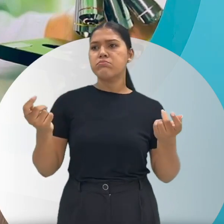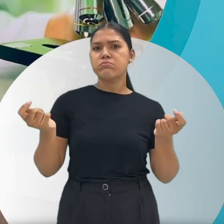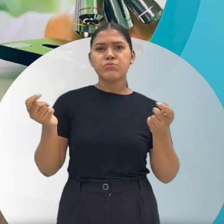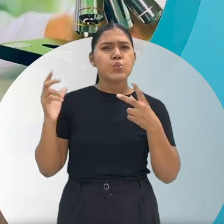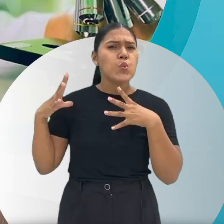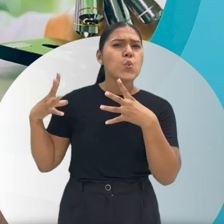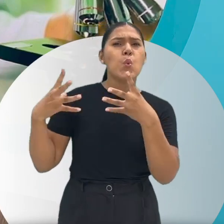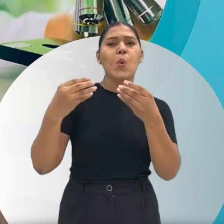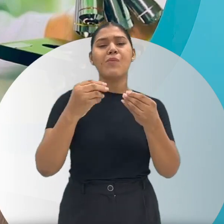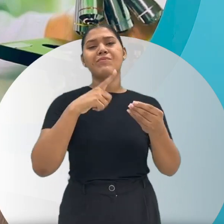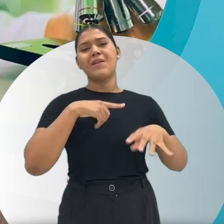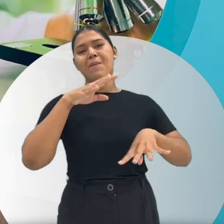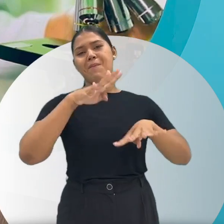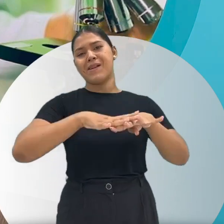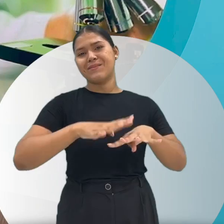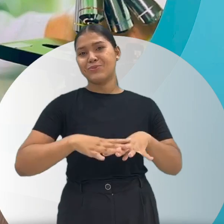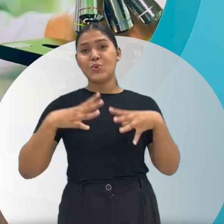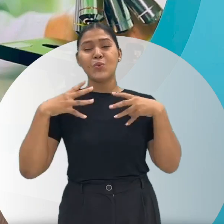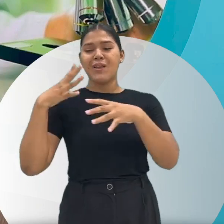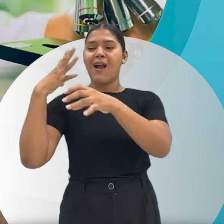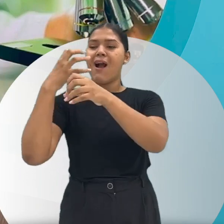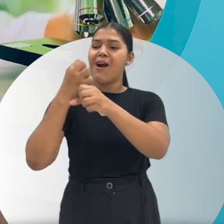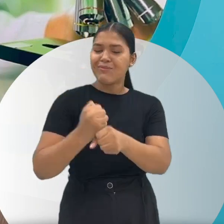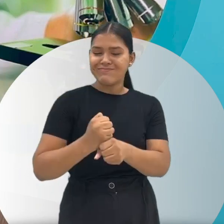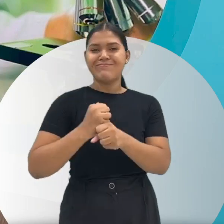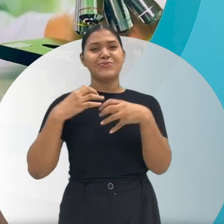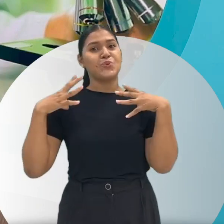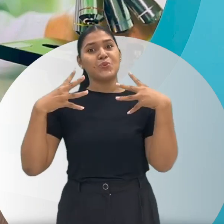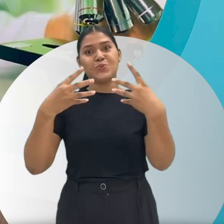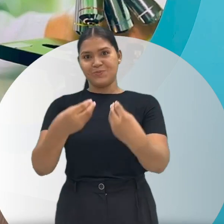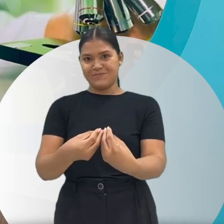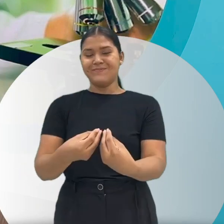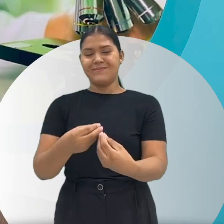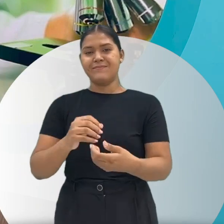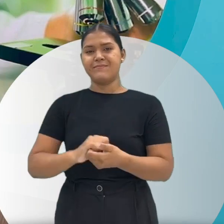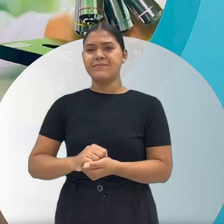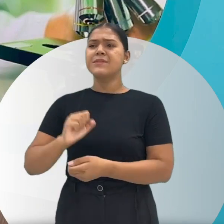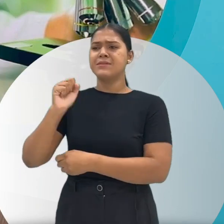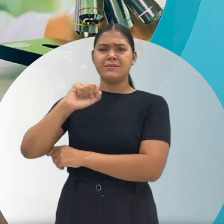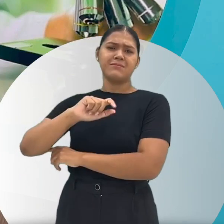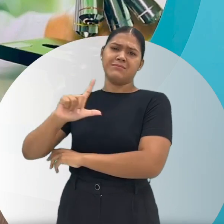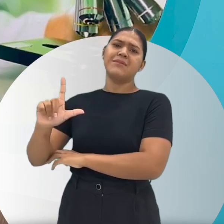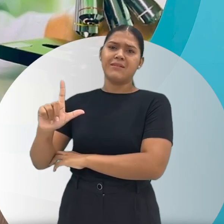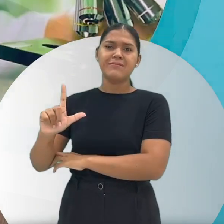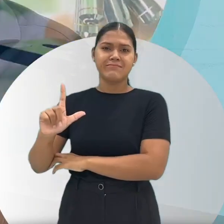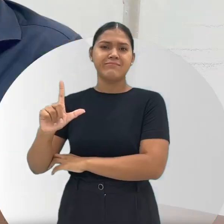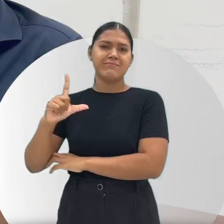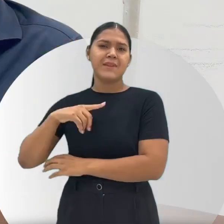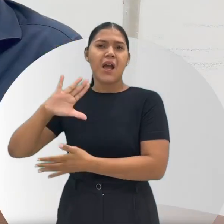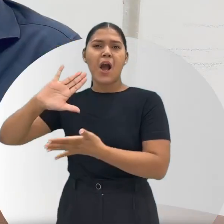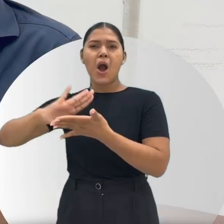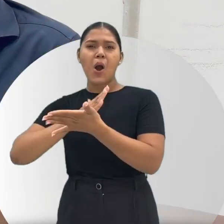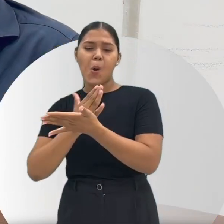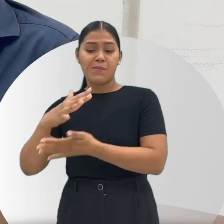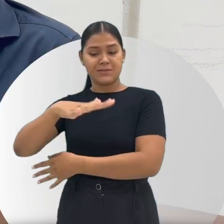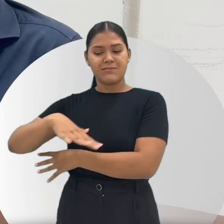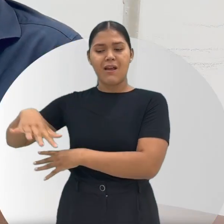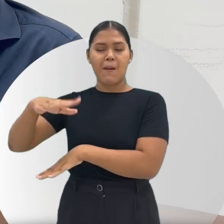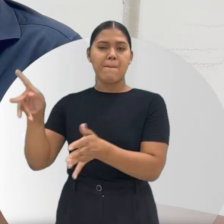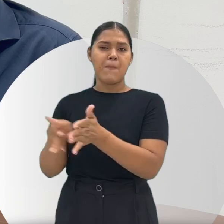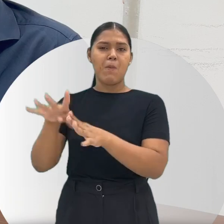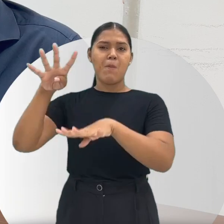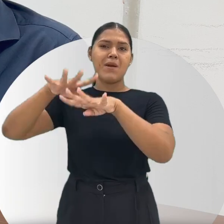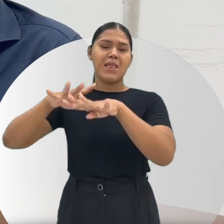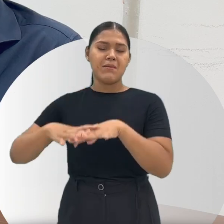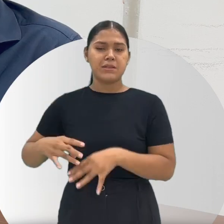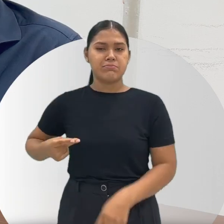tudo vai matemática, tudo vai cálculo ali, né? Sim, a gente tem algumas áreas de matemática que são